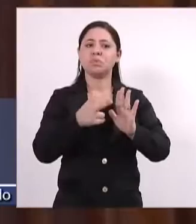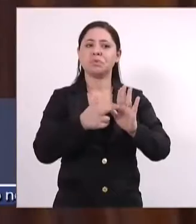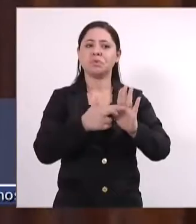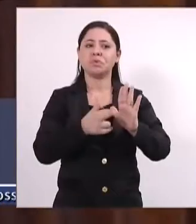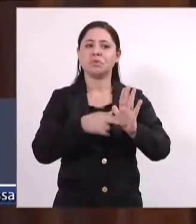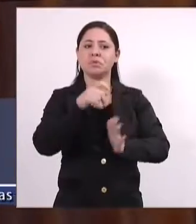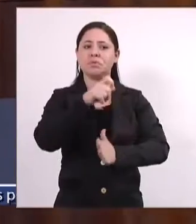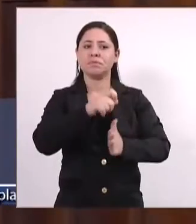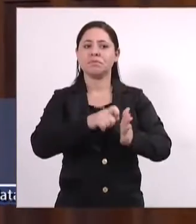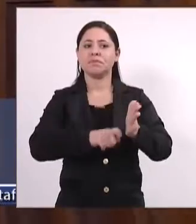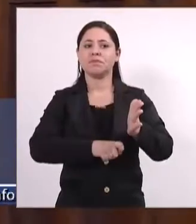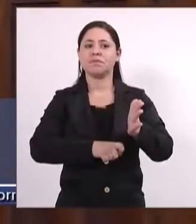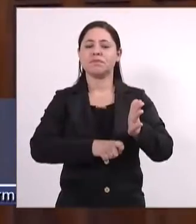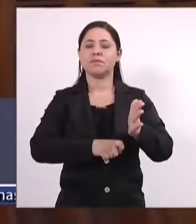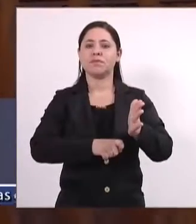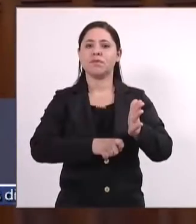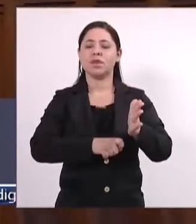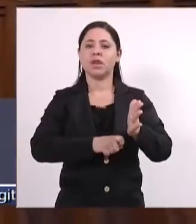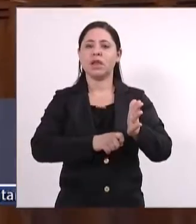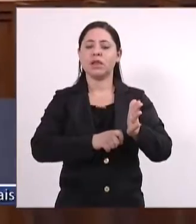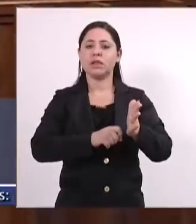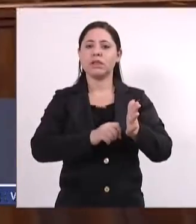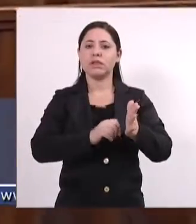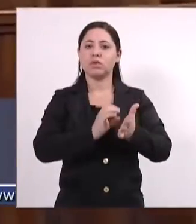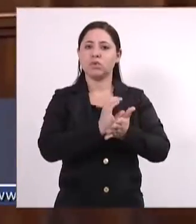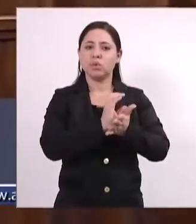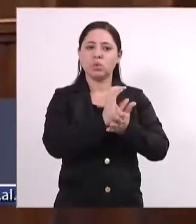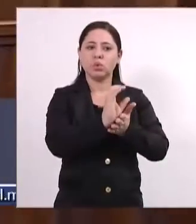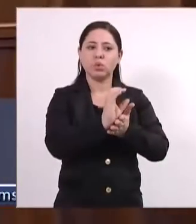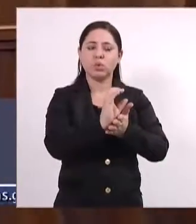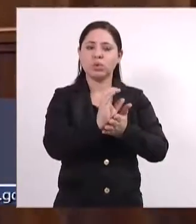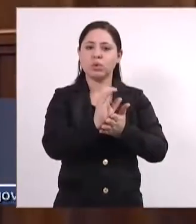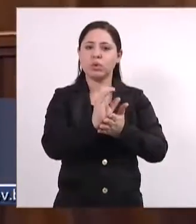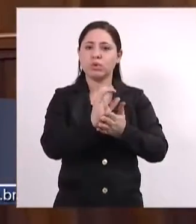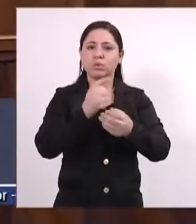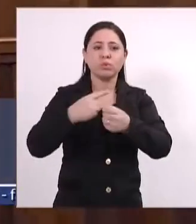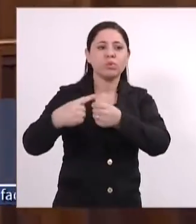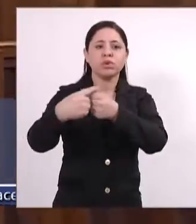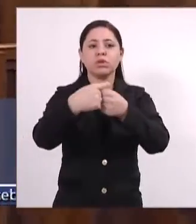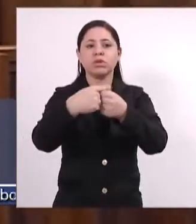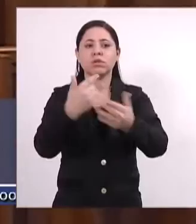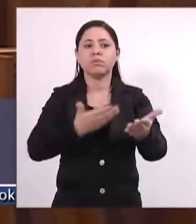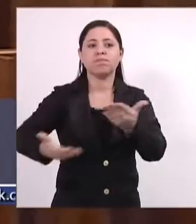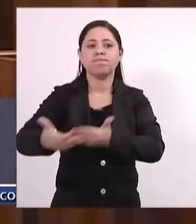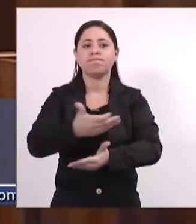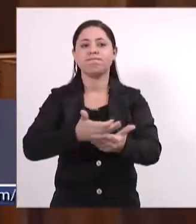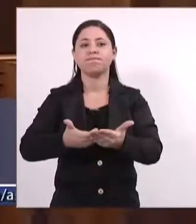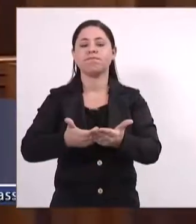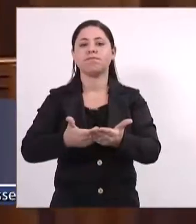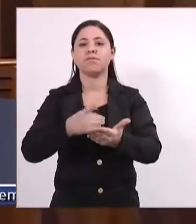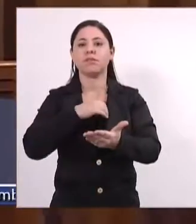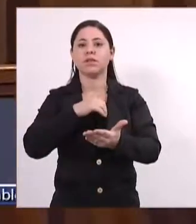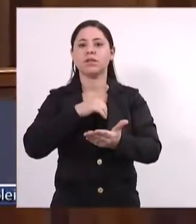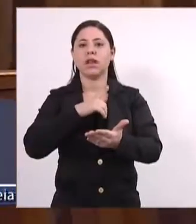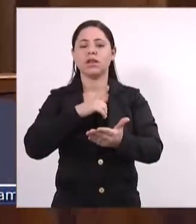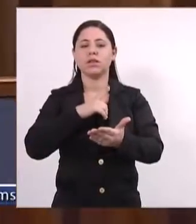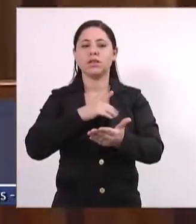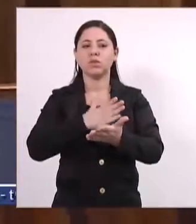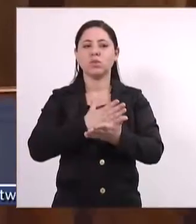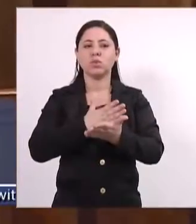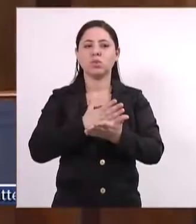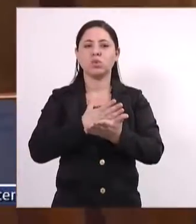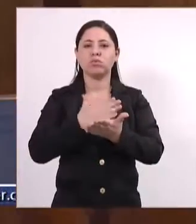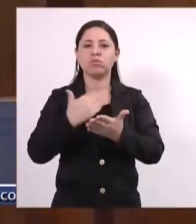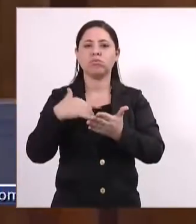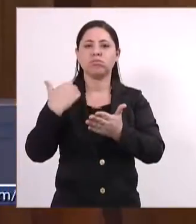regulamentação dos consórcios intermunicipais. Nós temos, ao longo